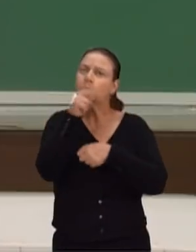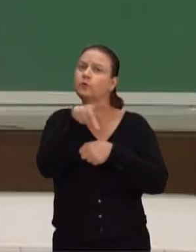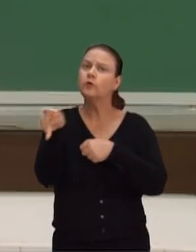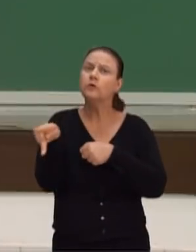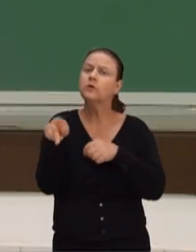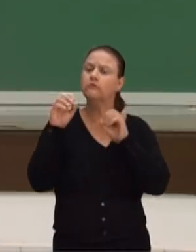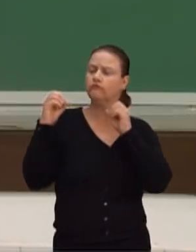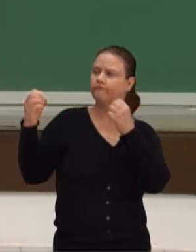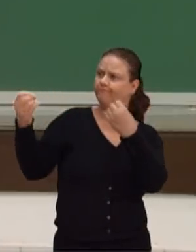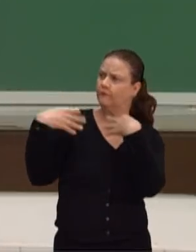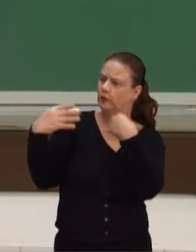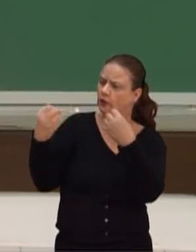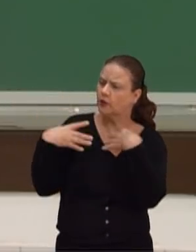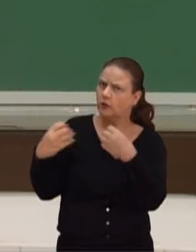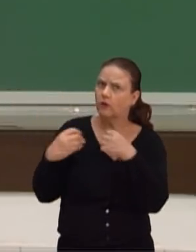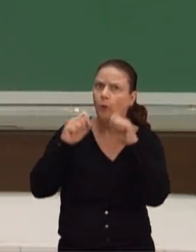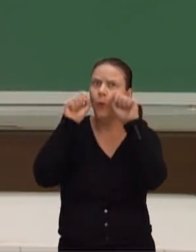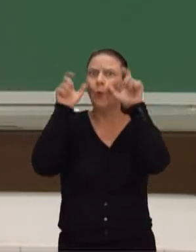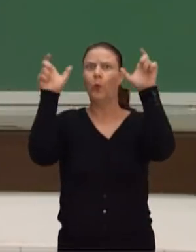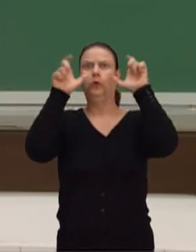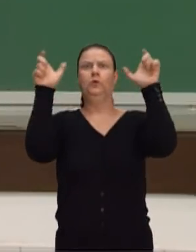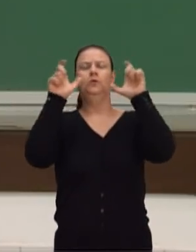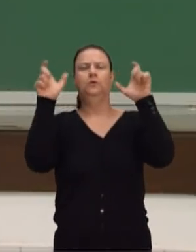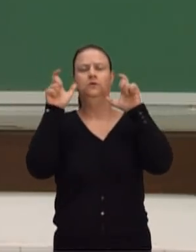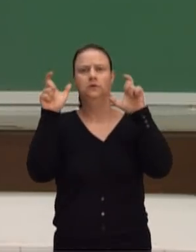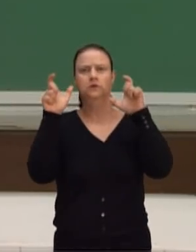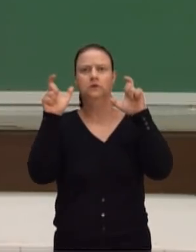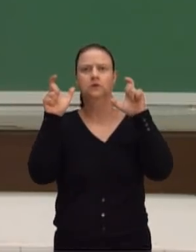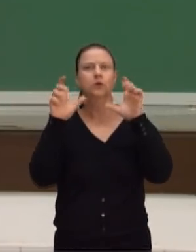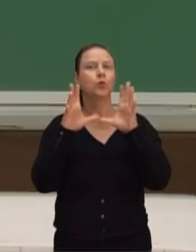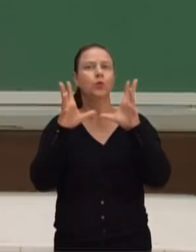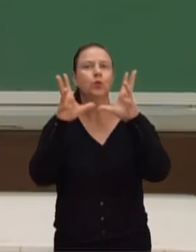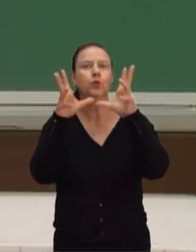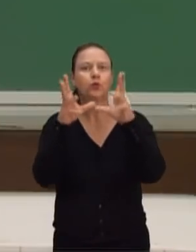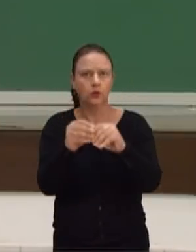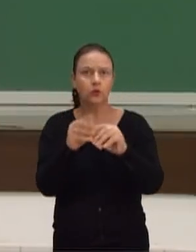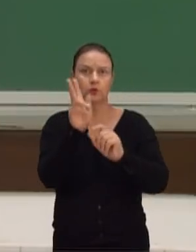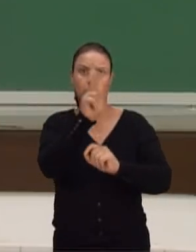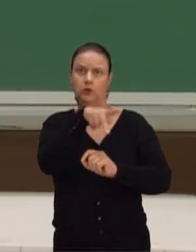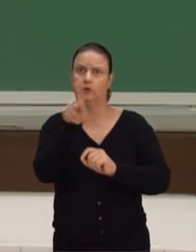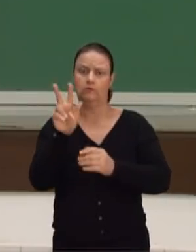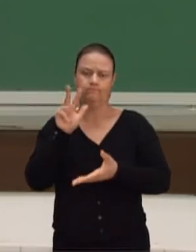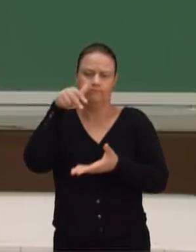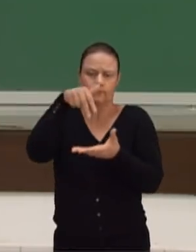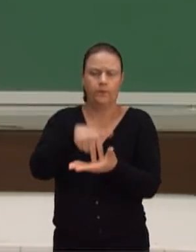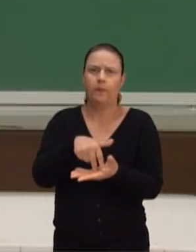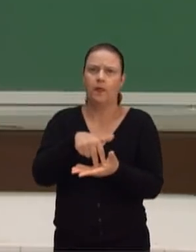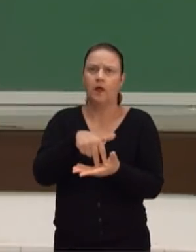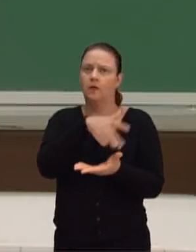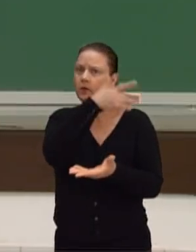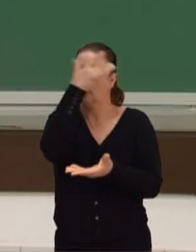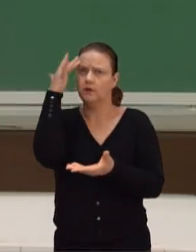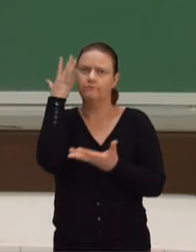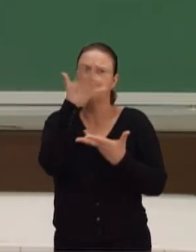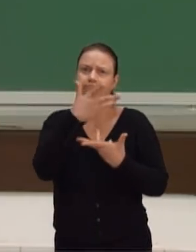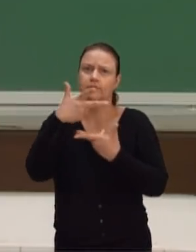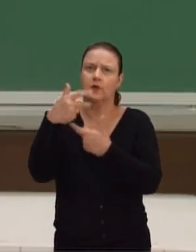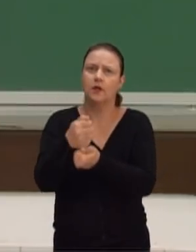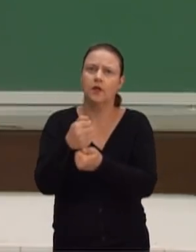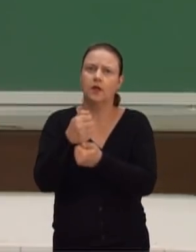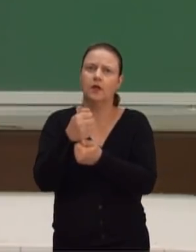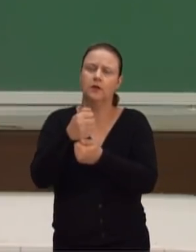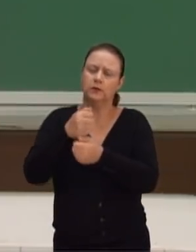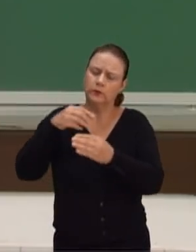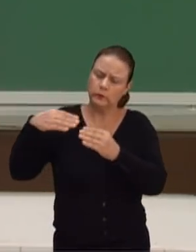ensinar. Presta atenção no seu professor, presta atenção na sua professora. Eles são pessoas incríveis que te dão a mão para